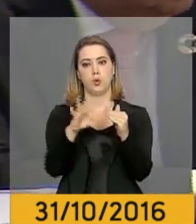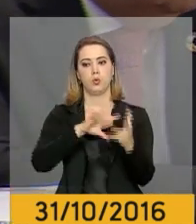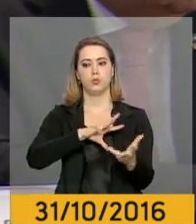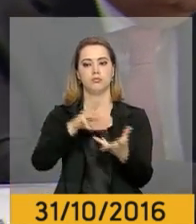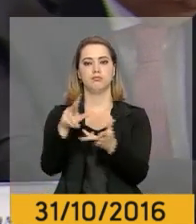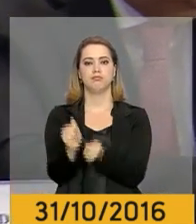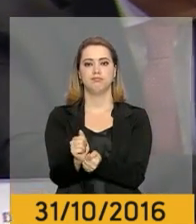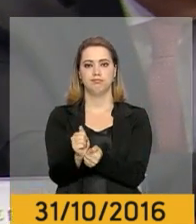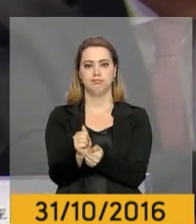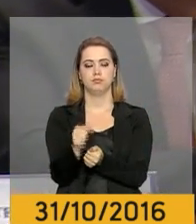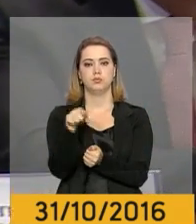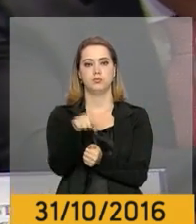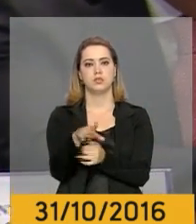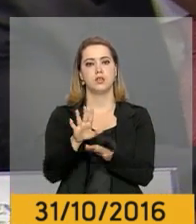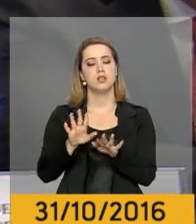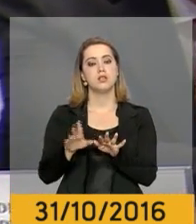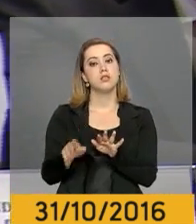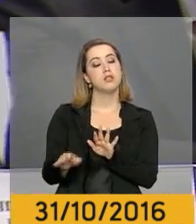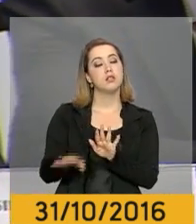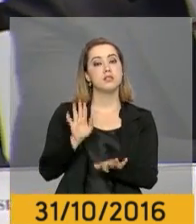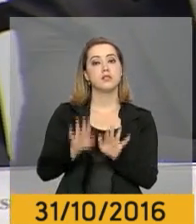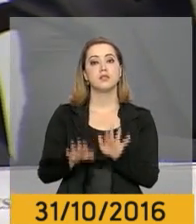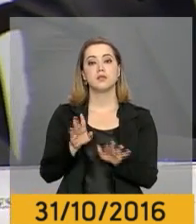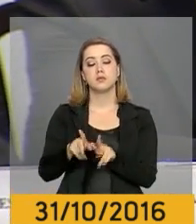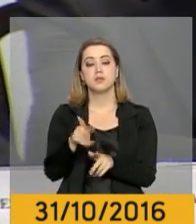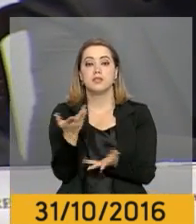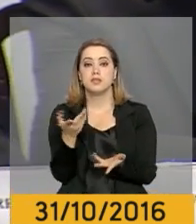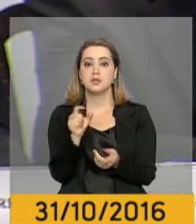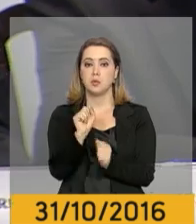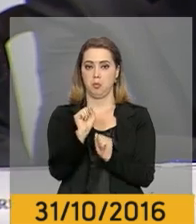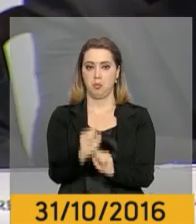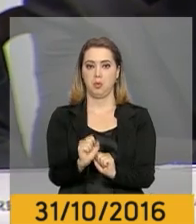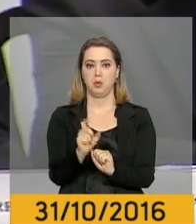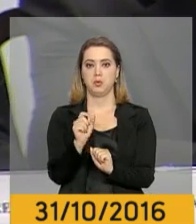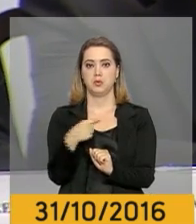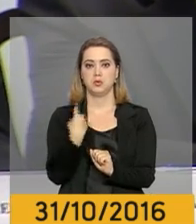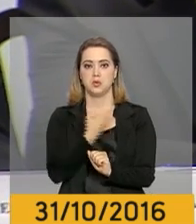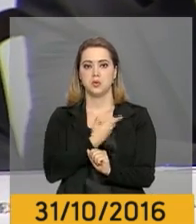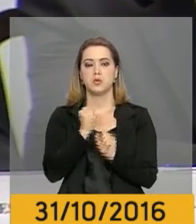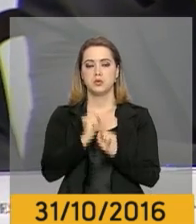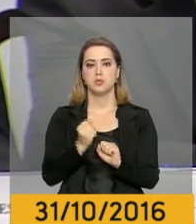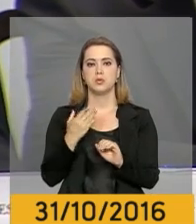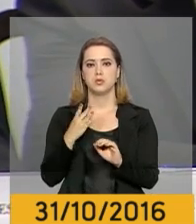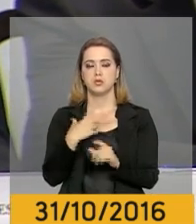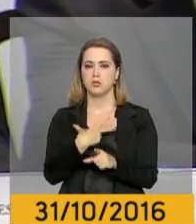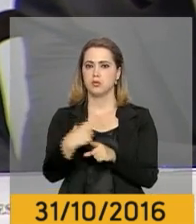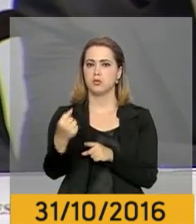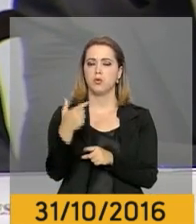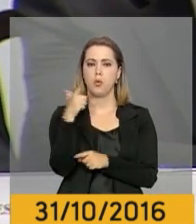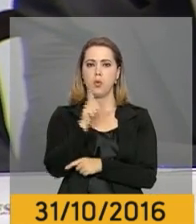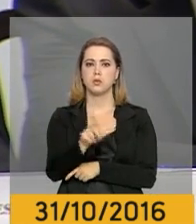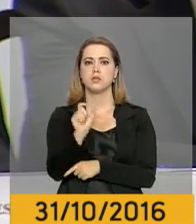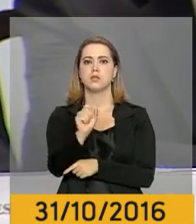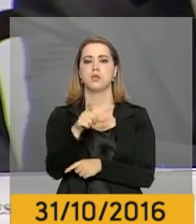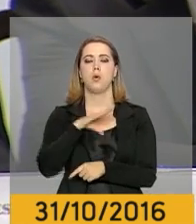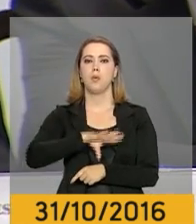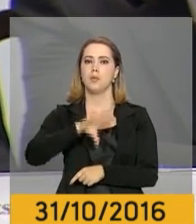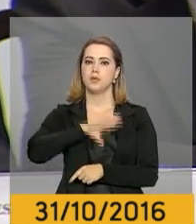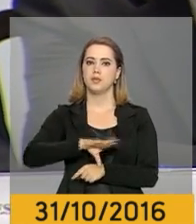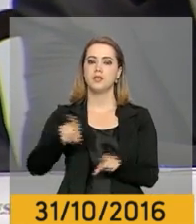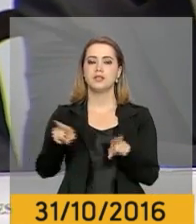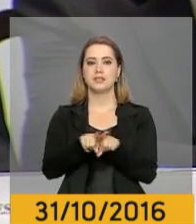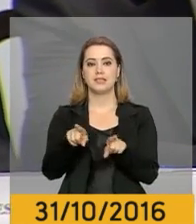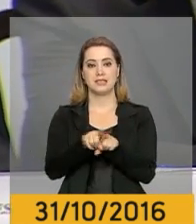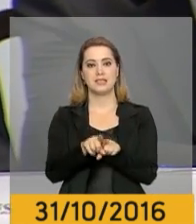Universal aliás quem sabe secretário Guterres nós conseguimos no seu período fazer com que o português também seja a língua